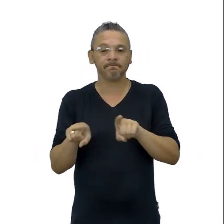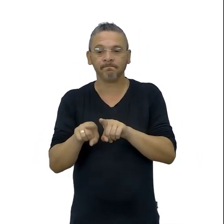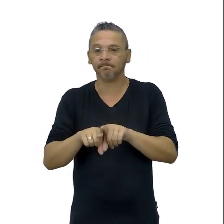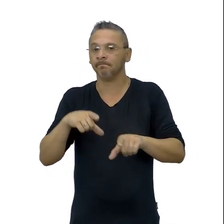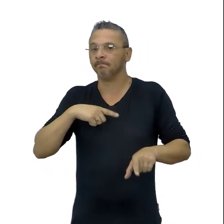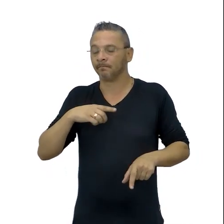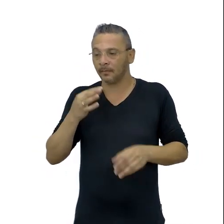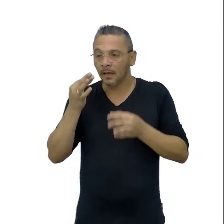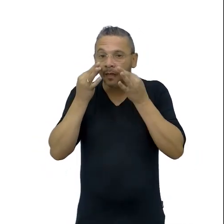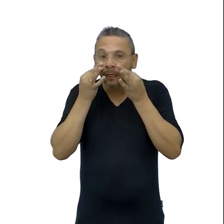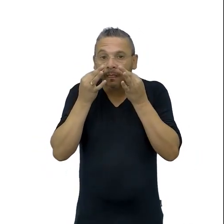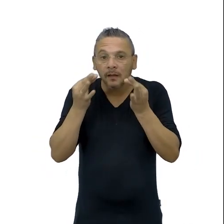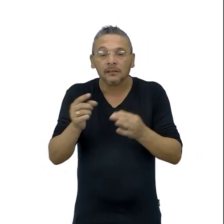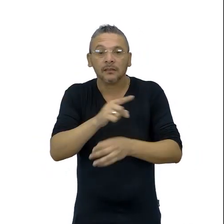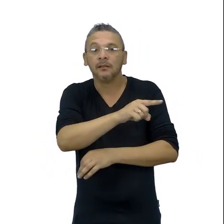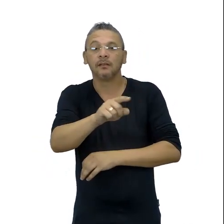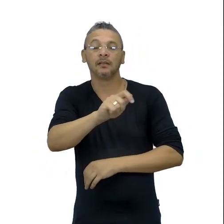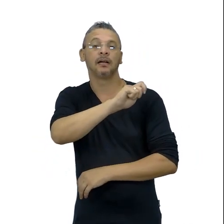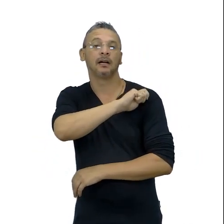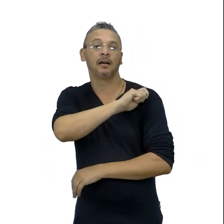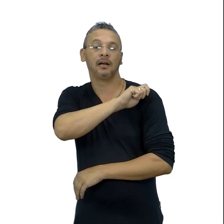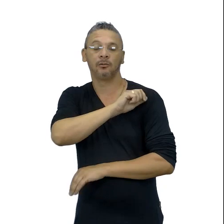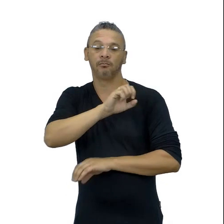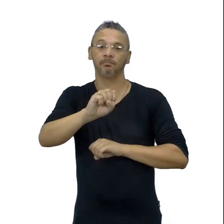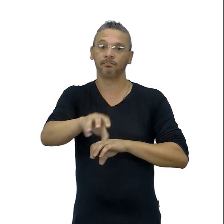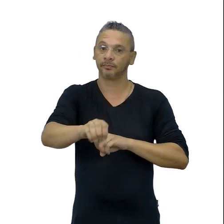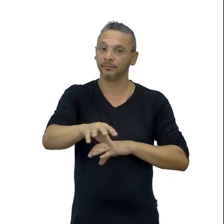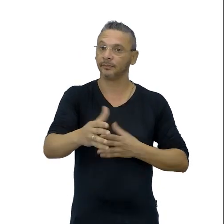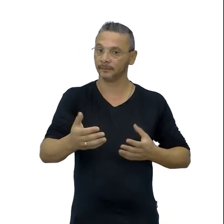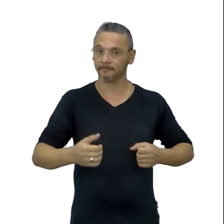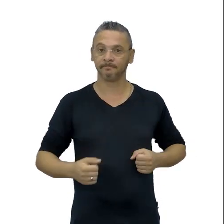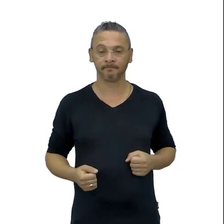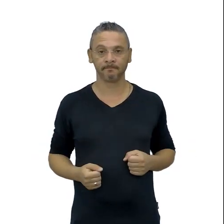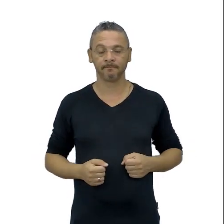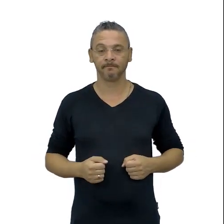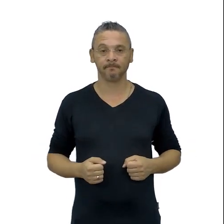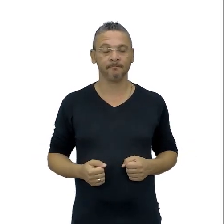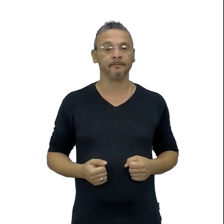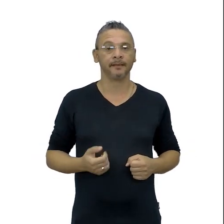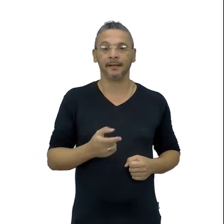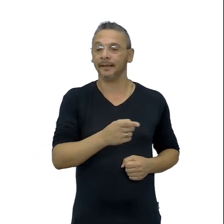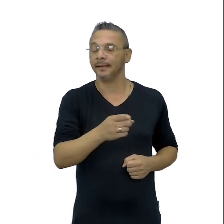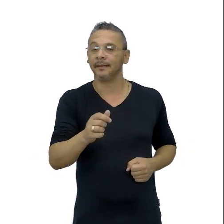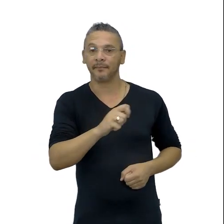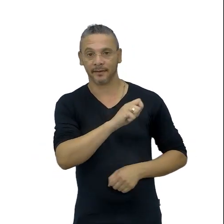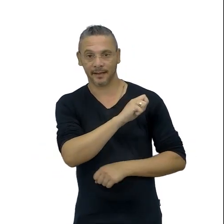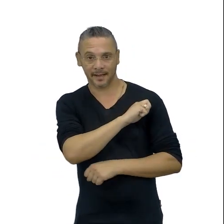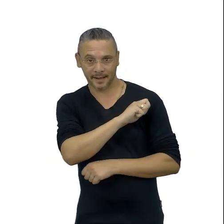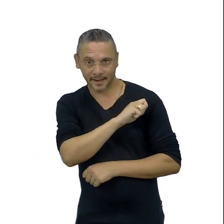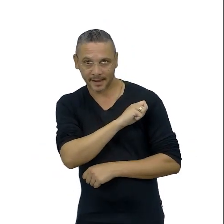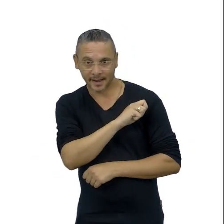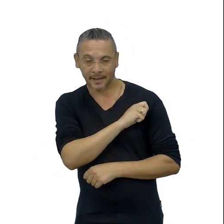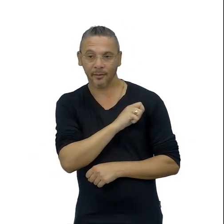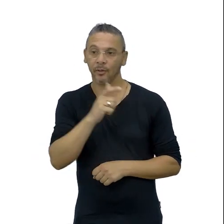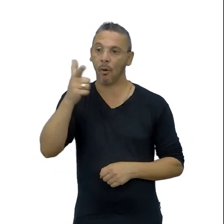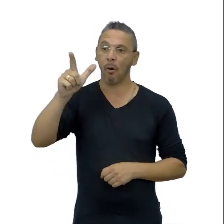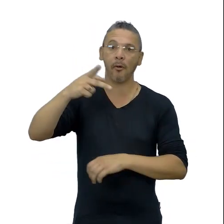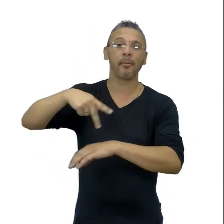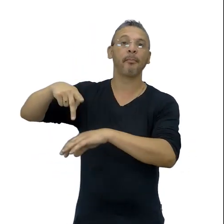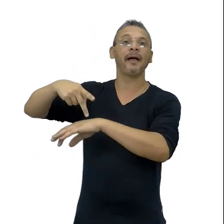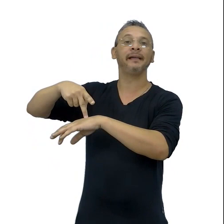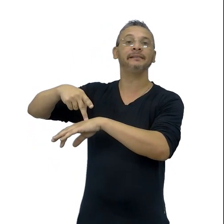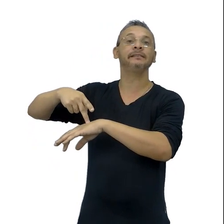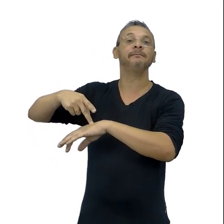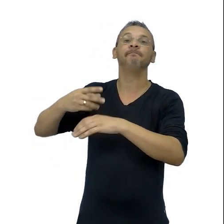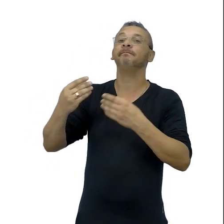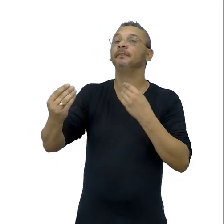também atenção aos nossos alunos de educação especial. Se porventura nós tivermos alunos estrangeiros na sala de